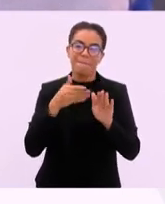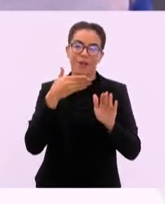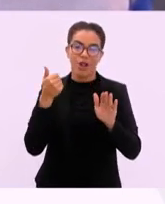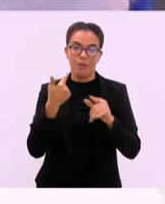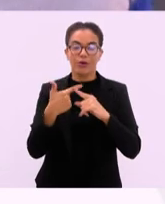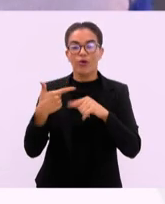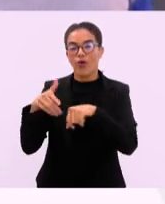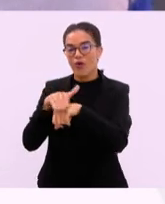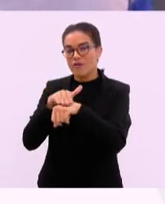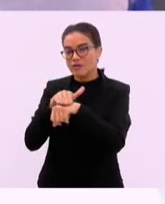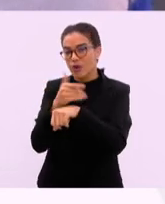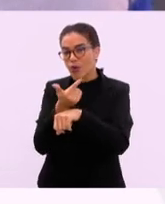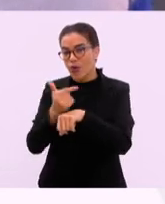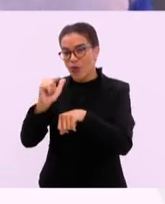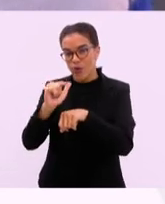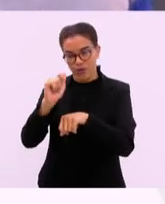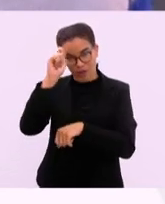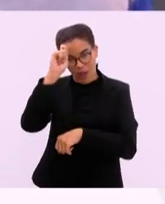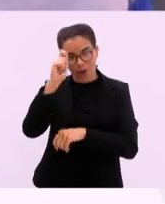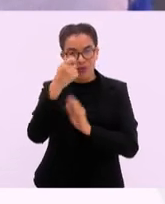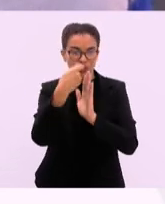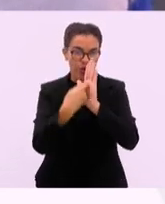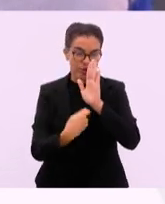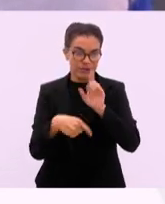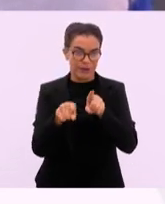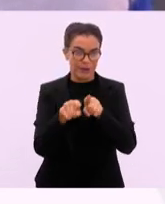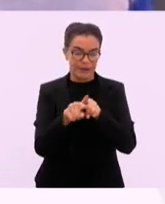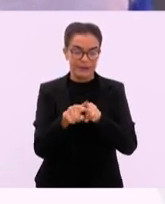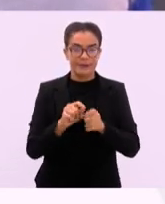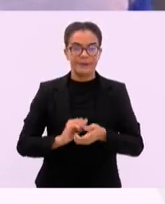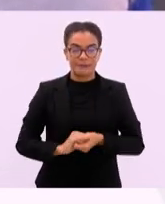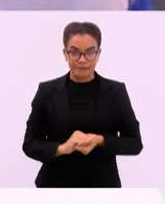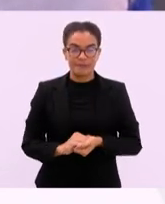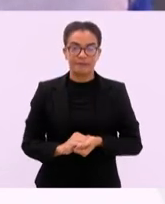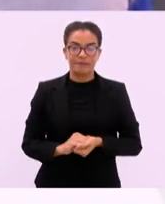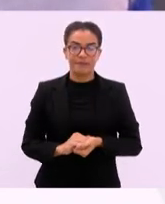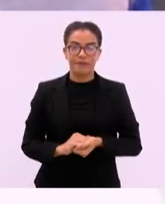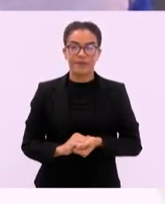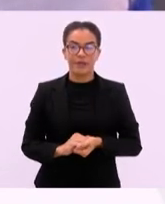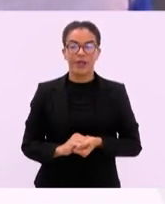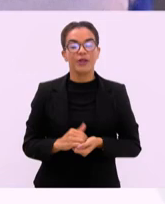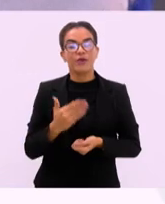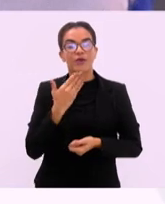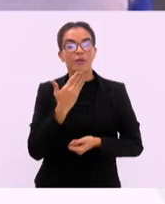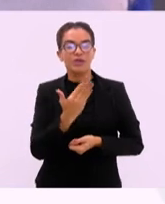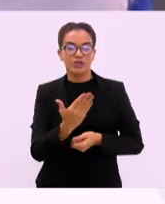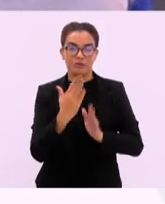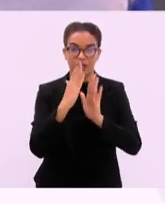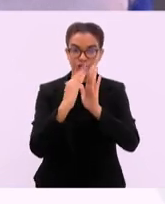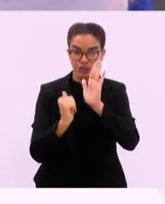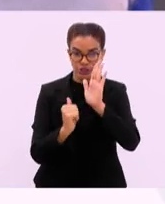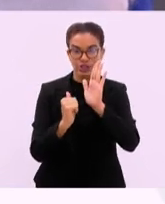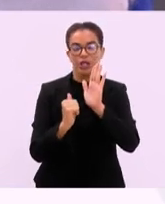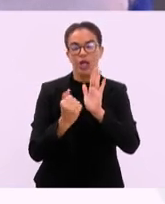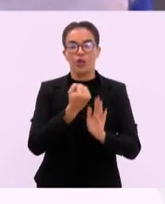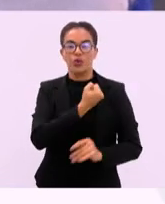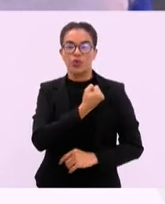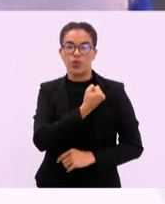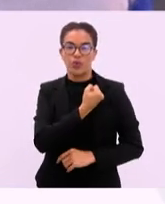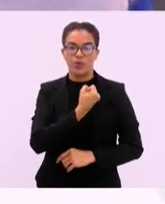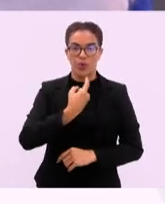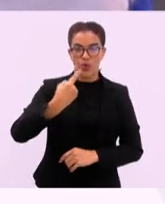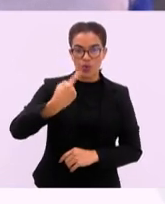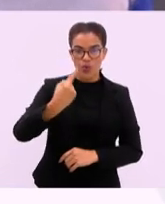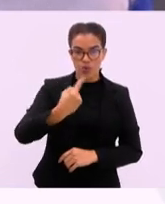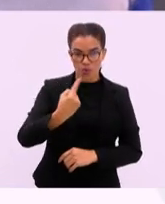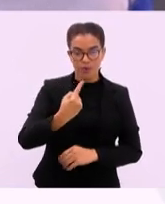com outros autores também de temas desse tema. Então, vou pedir vênia aqui para retirar o item número 1,